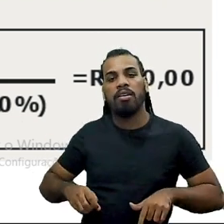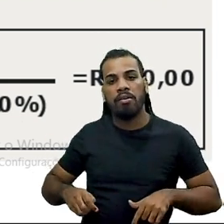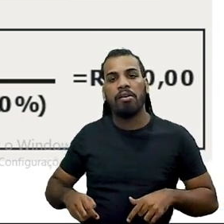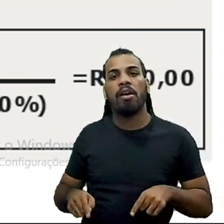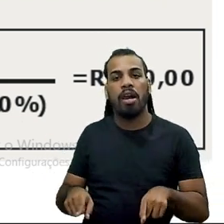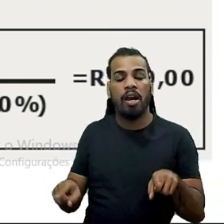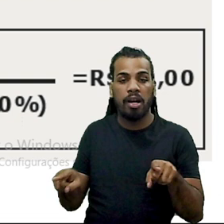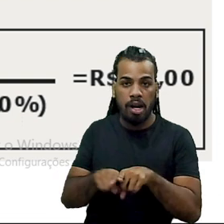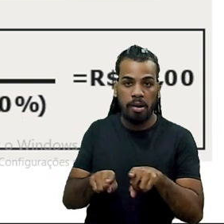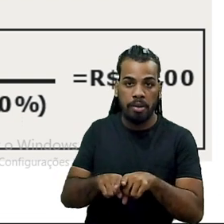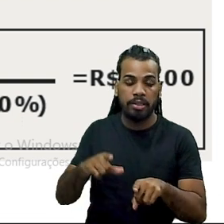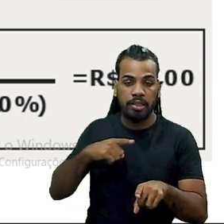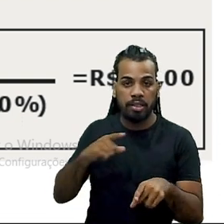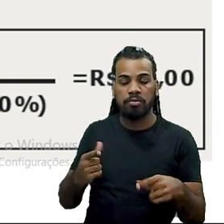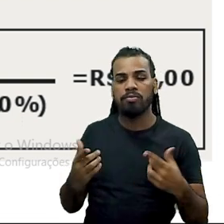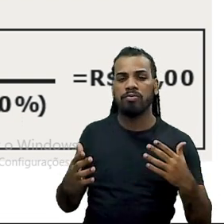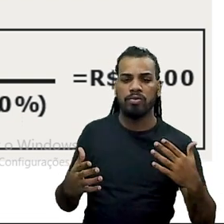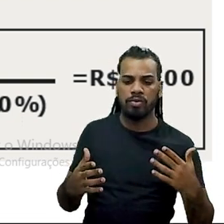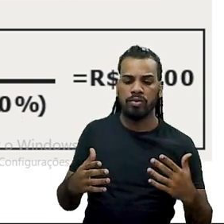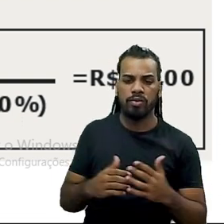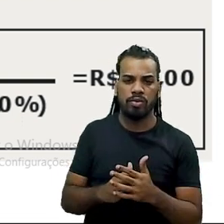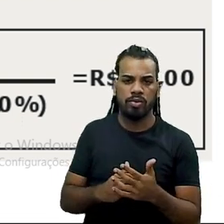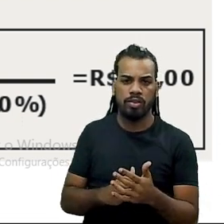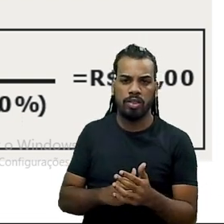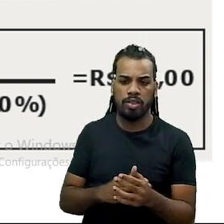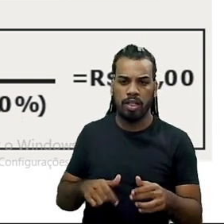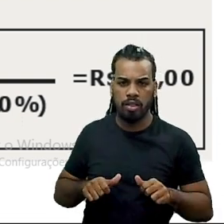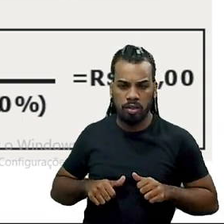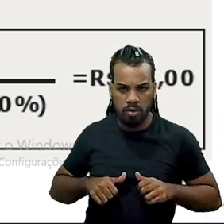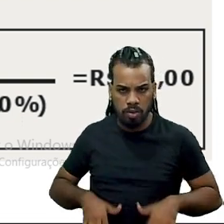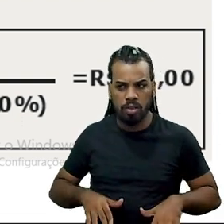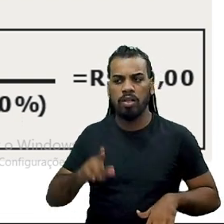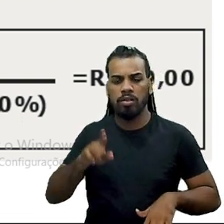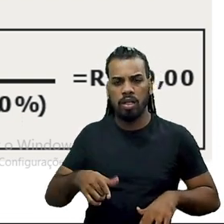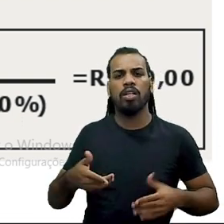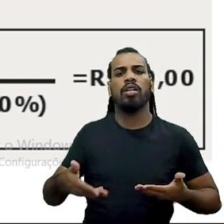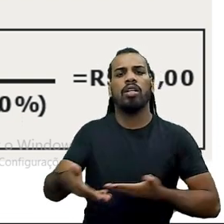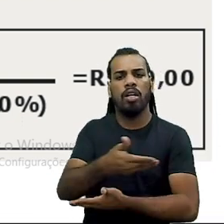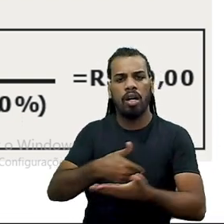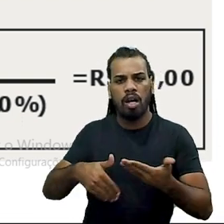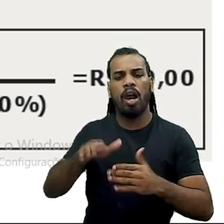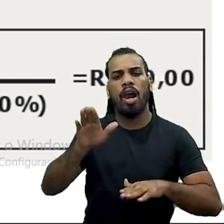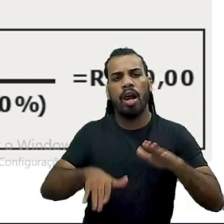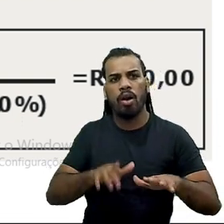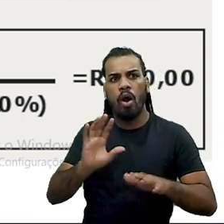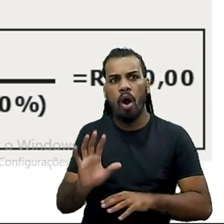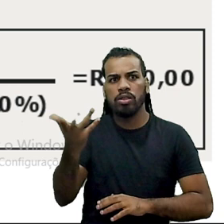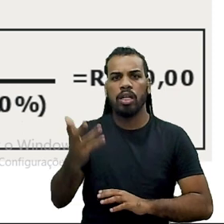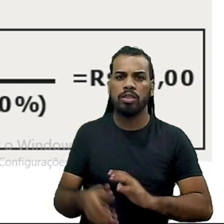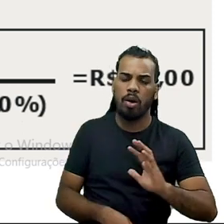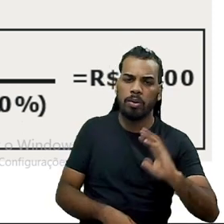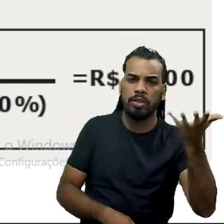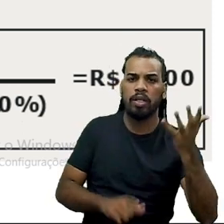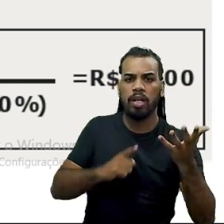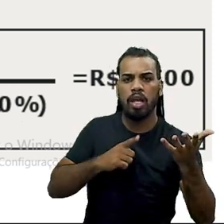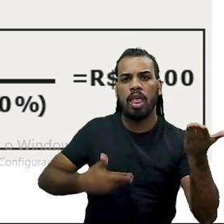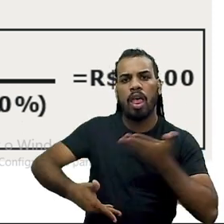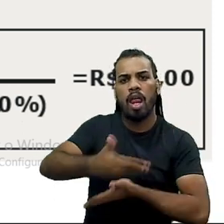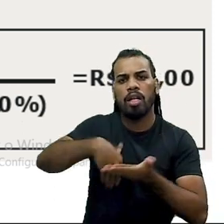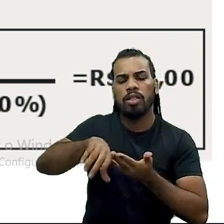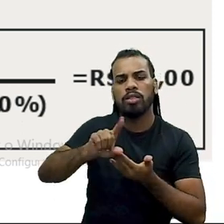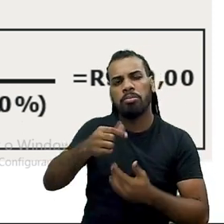também levantou todas as suas despesas, fez uma relação com as vendas que vem acontecendo, ele encontrou uma relação